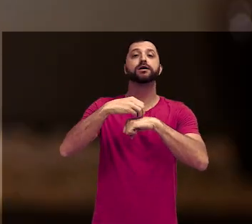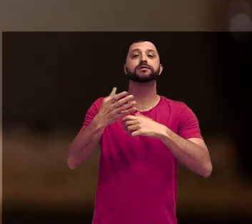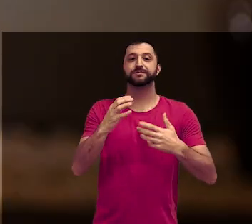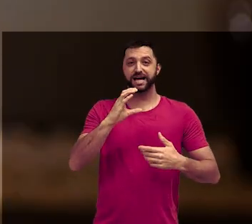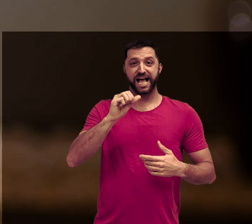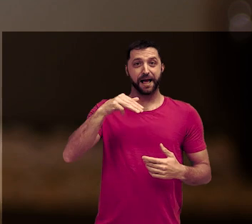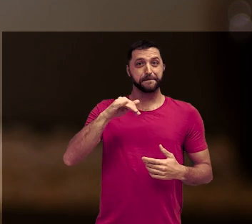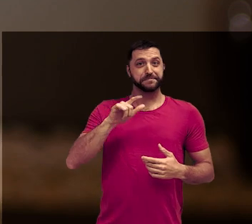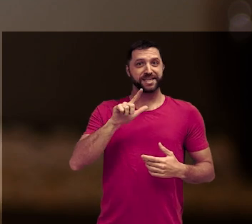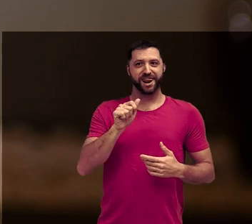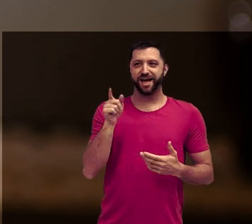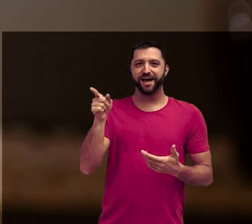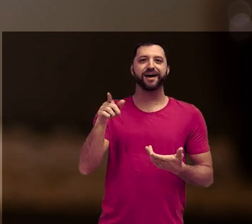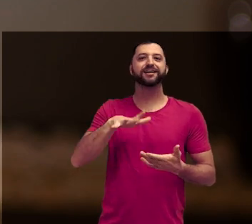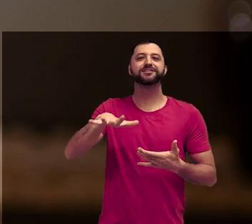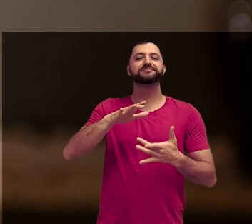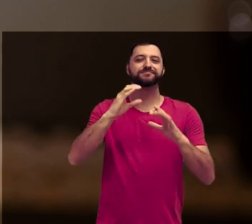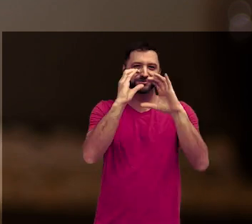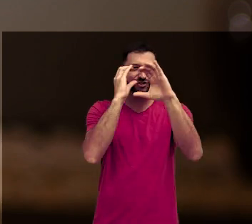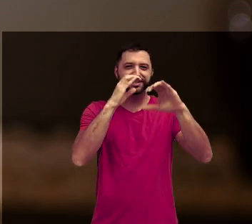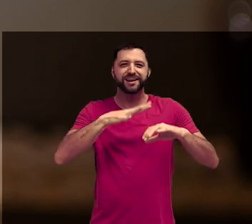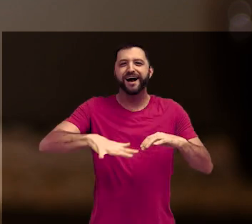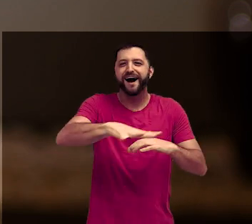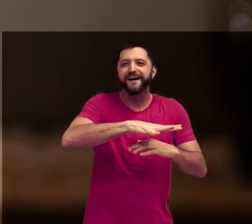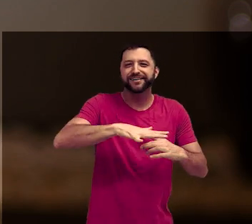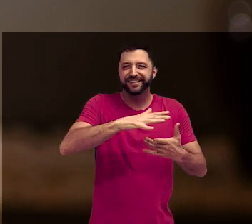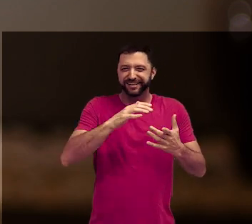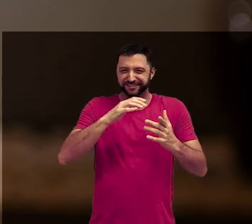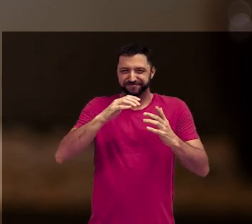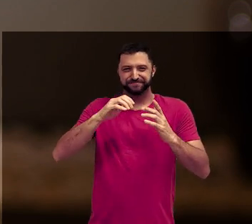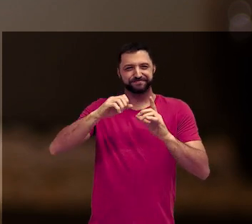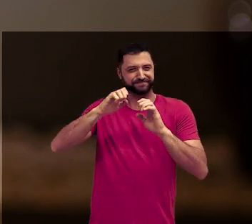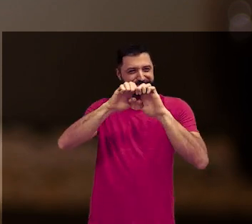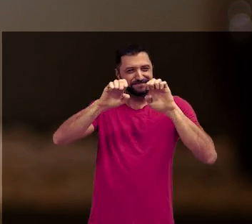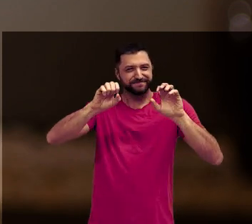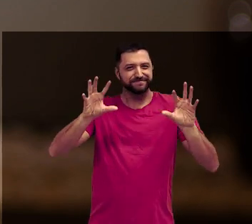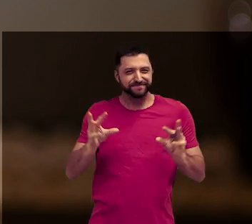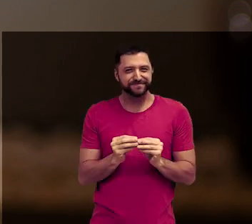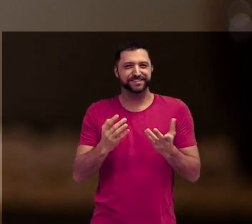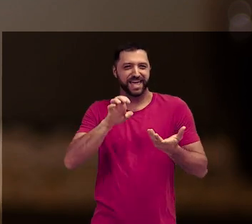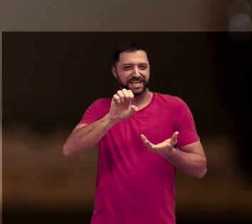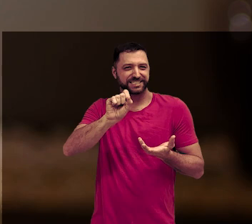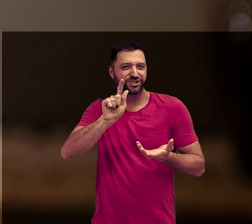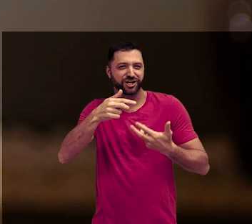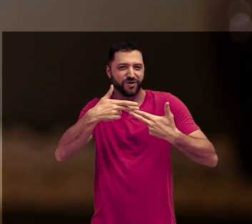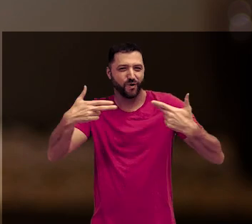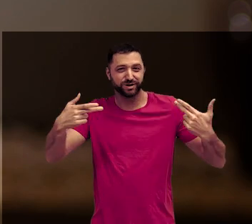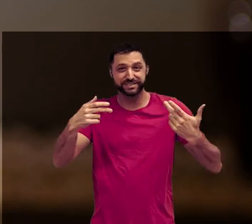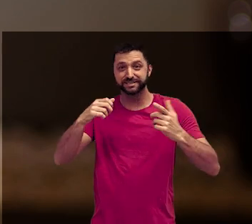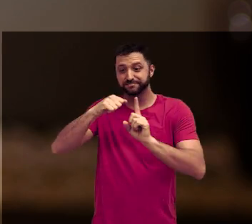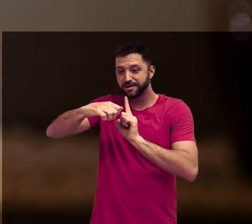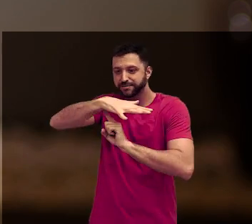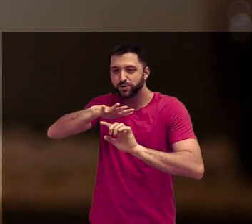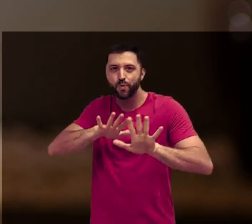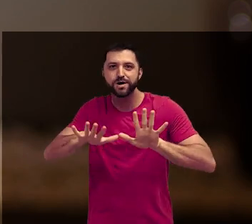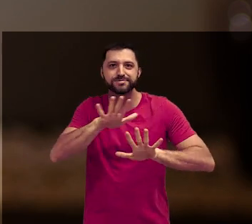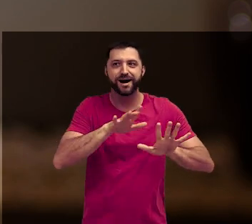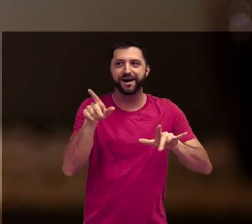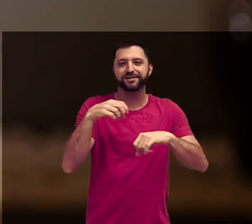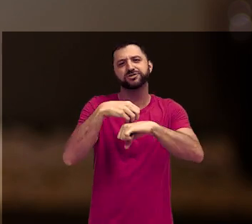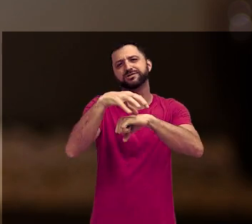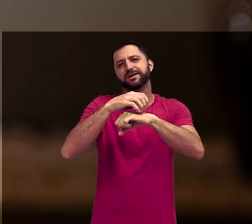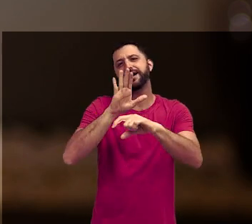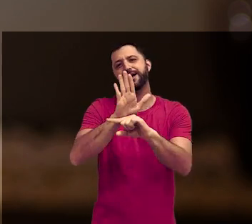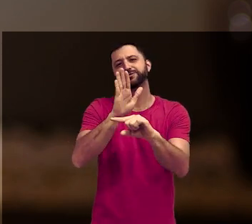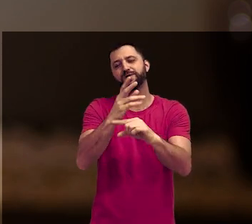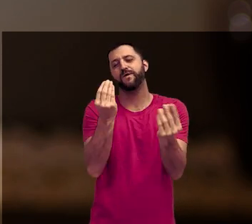Descomplica Ressoar de hoje, Camila Matana, que é consultora, engenheira ambiental e especialista em ESG, vai ensinar